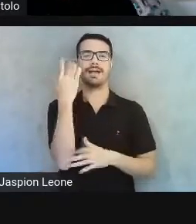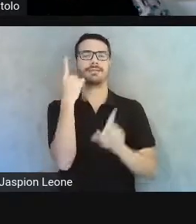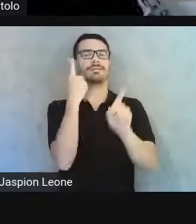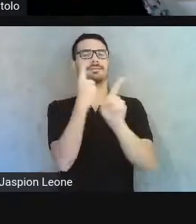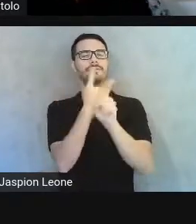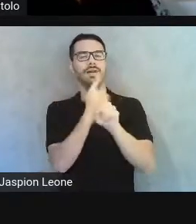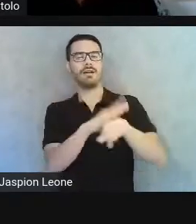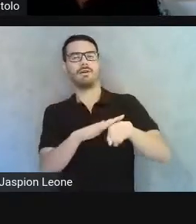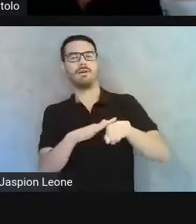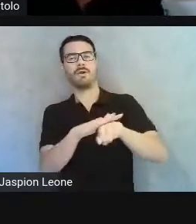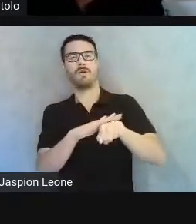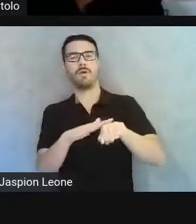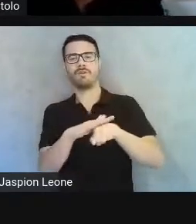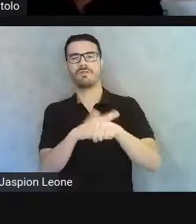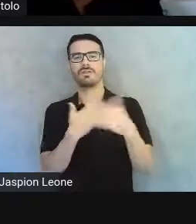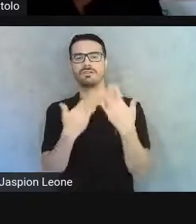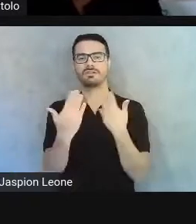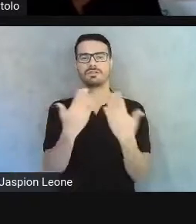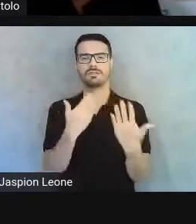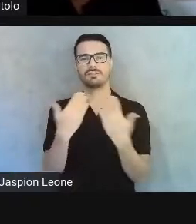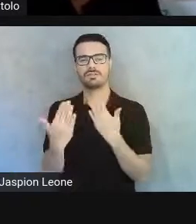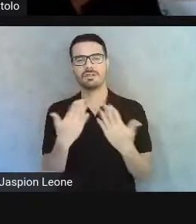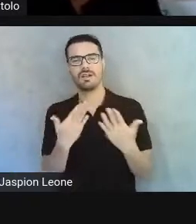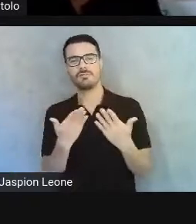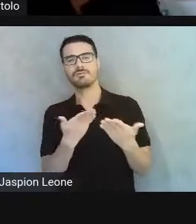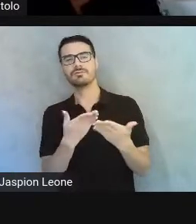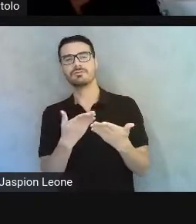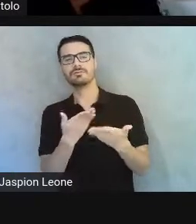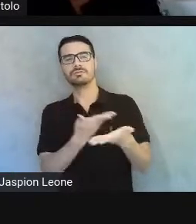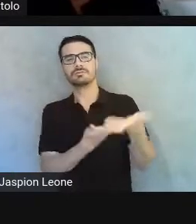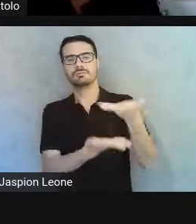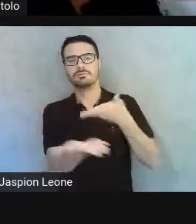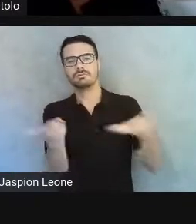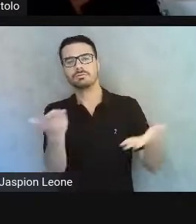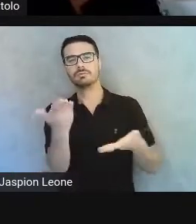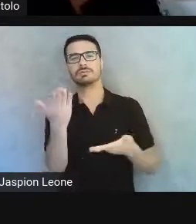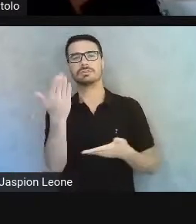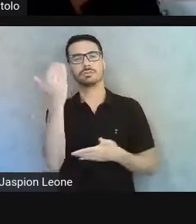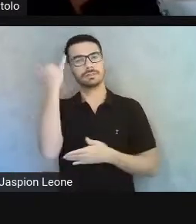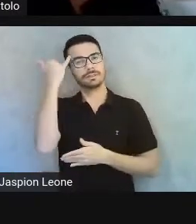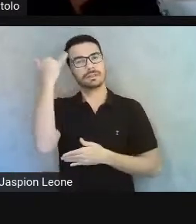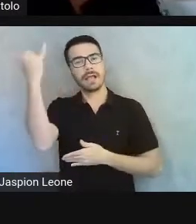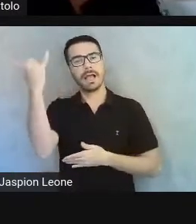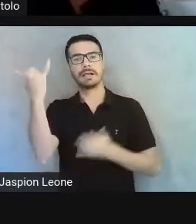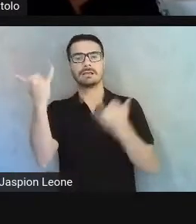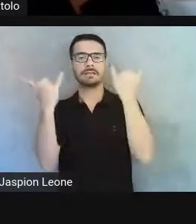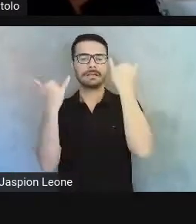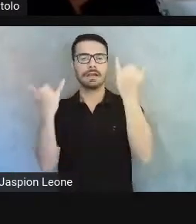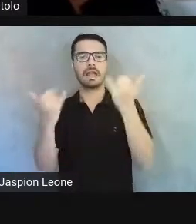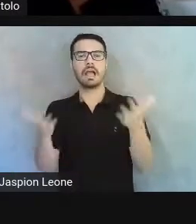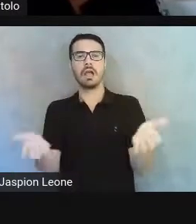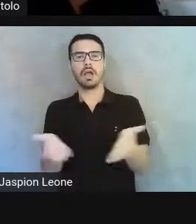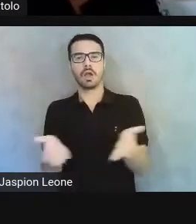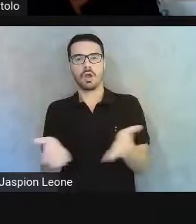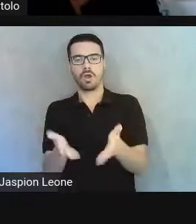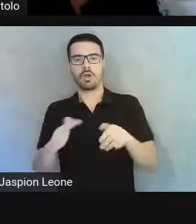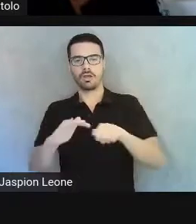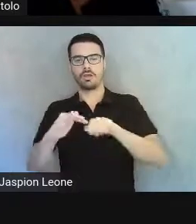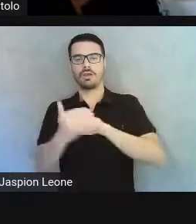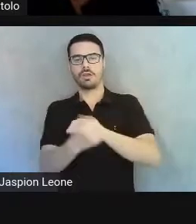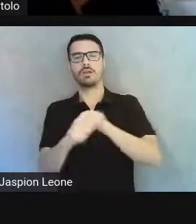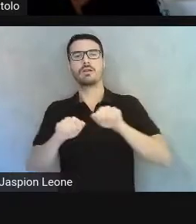encontravam, conversavam, faziam network, as trocas de ideias. Em tempos de pandemia e de isolamento,